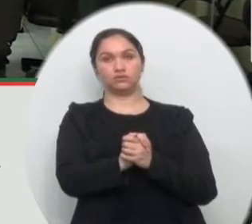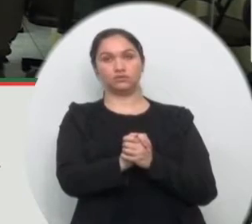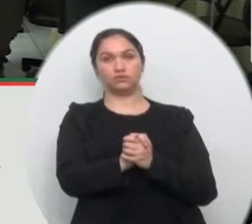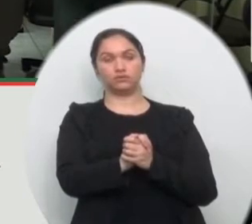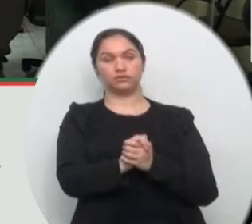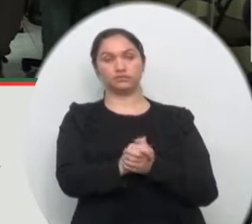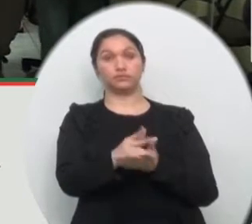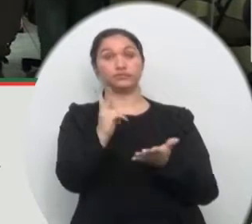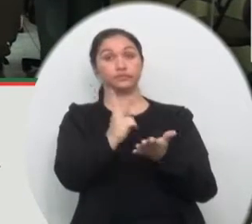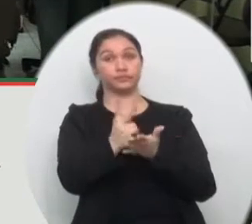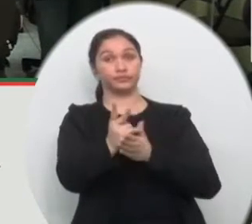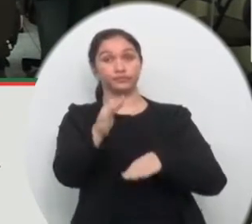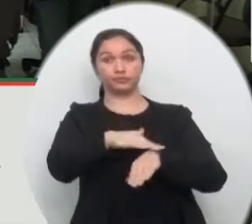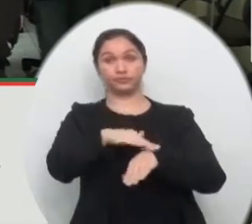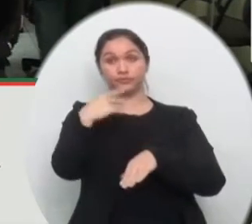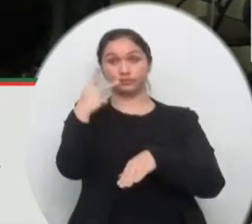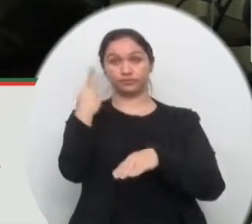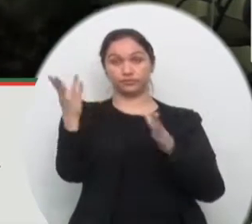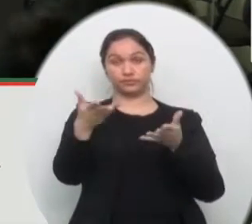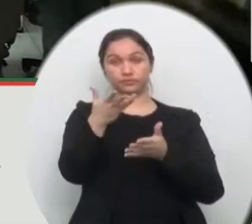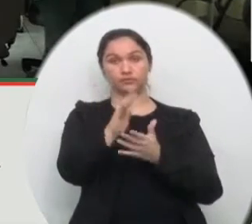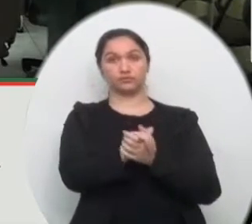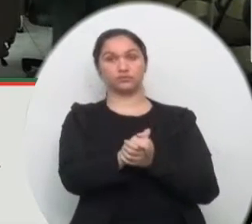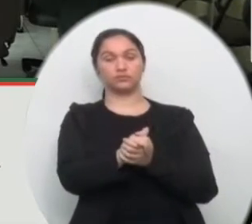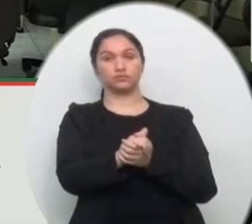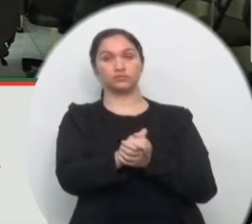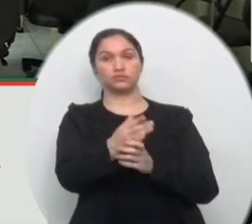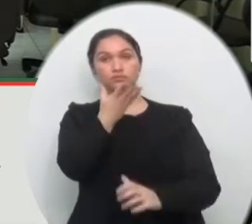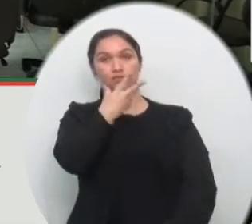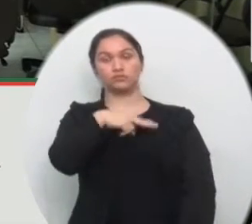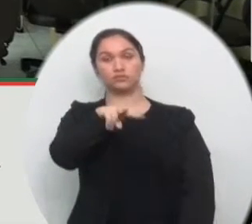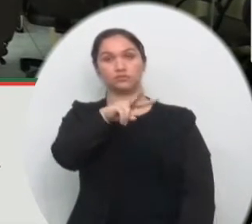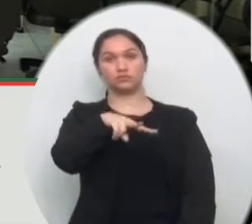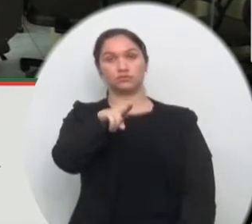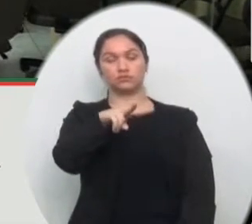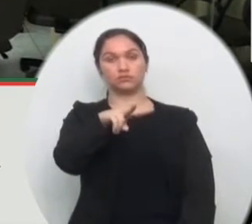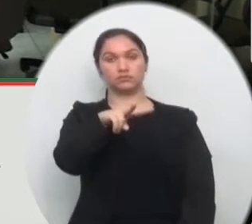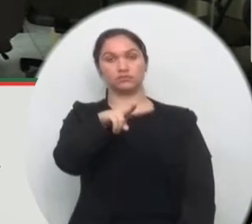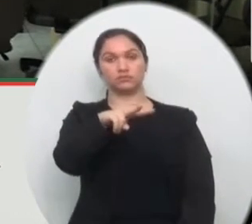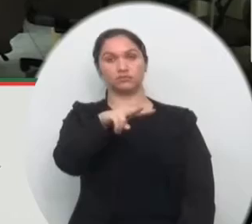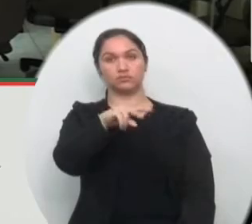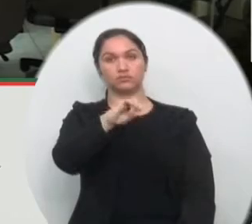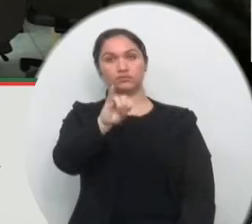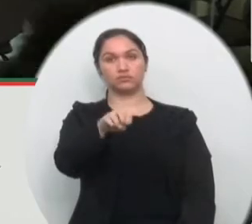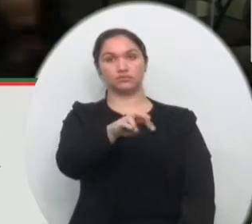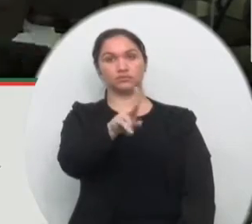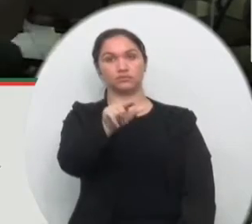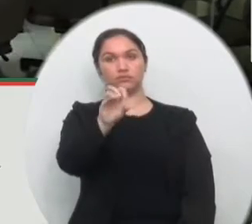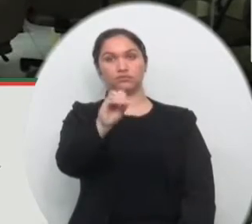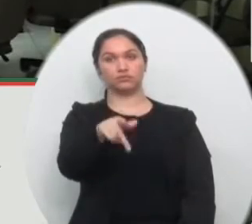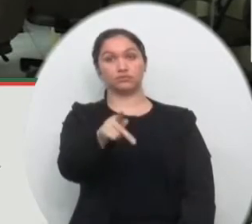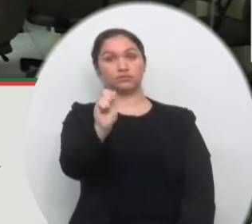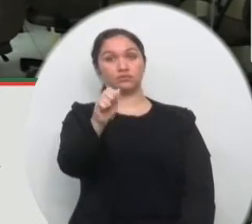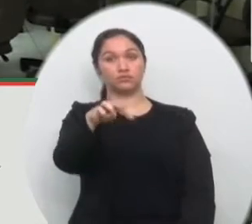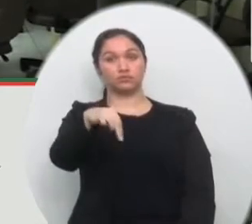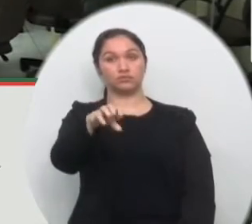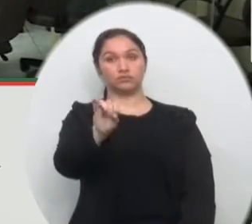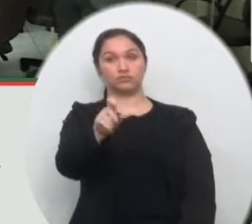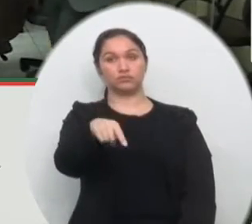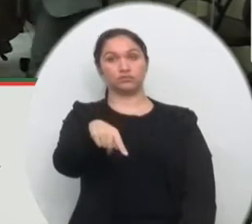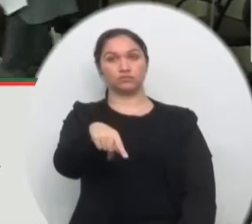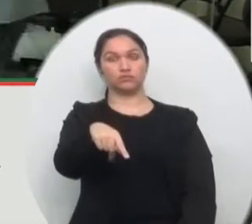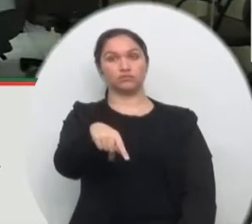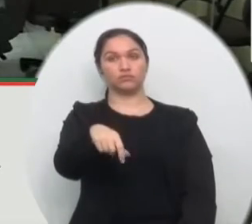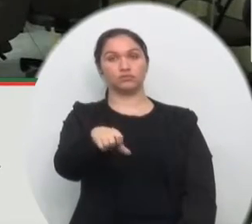dando continuidade no horário político, com a palavra vereador Júlio Kaminski, Vossa Excelência dispõe de